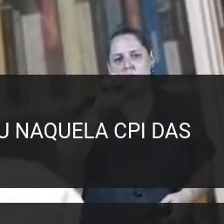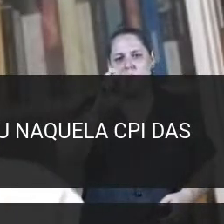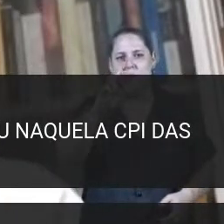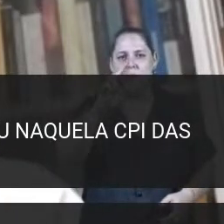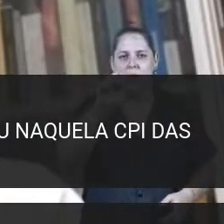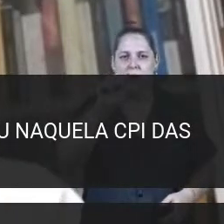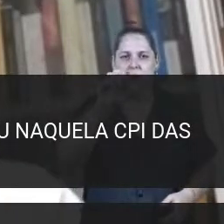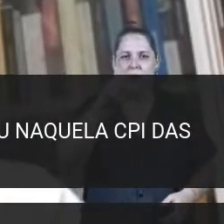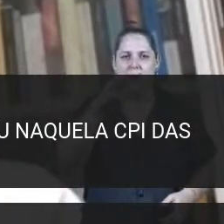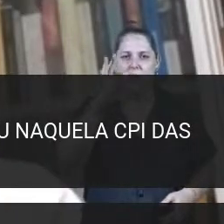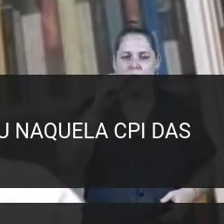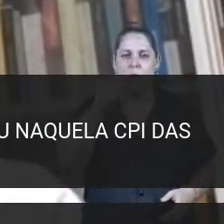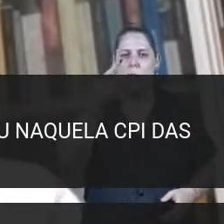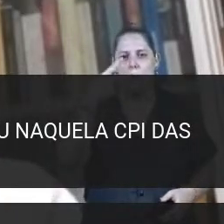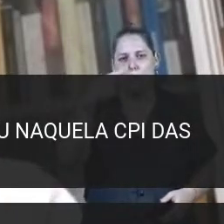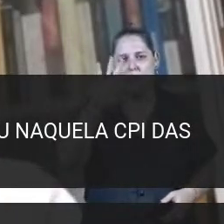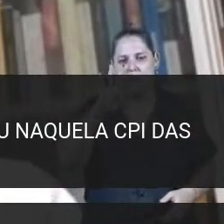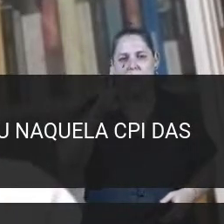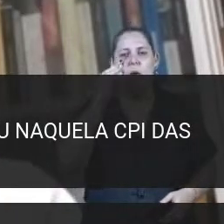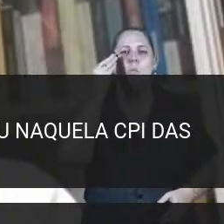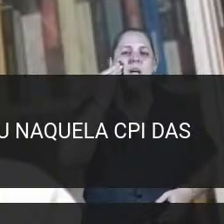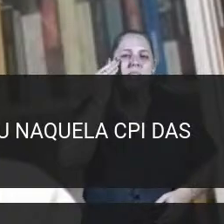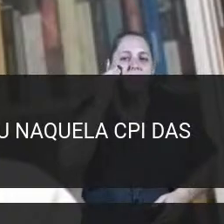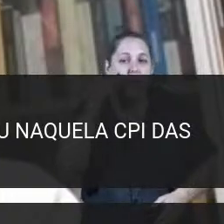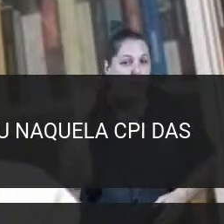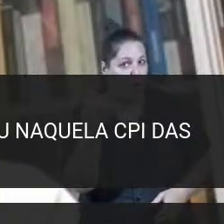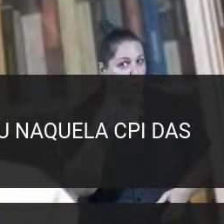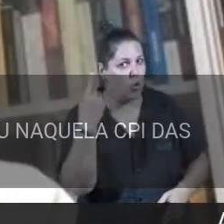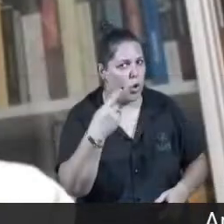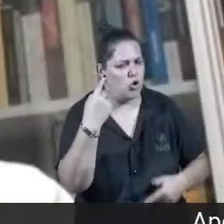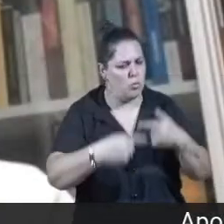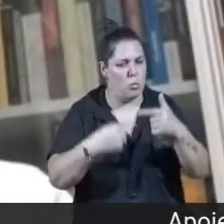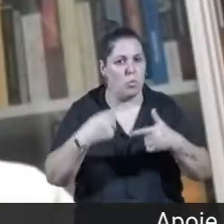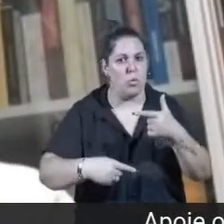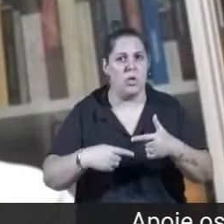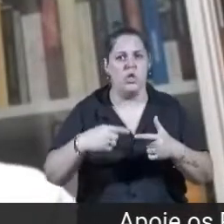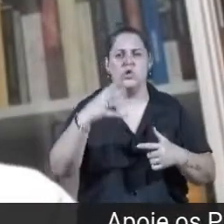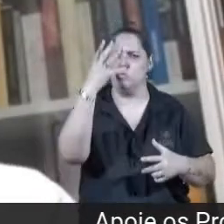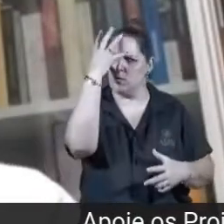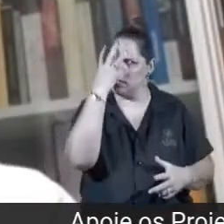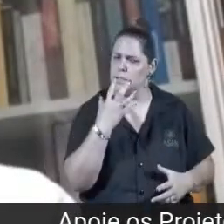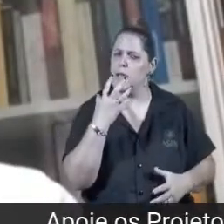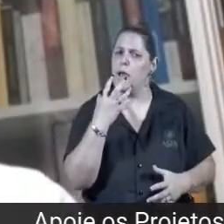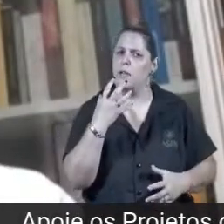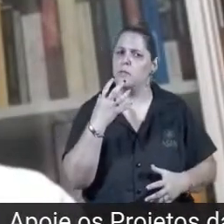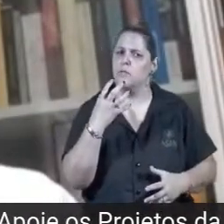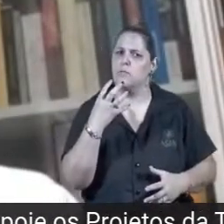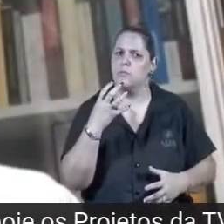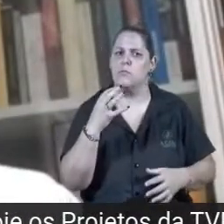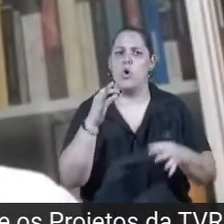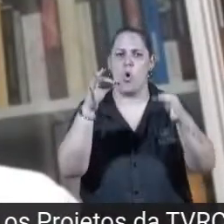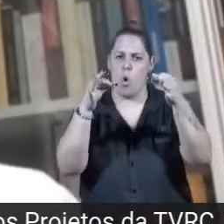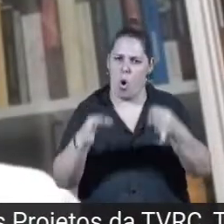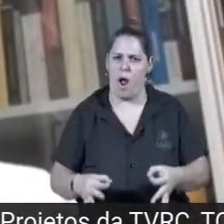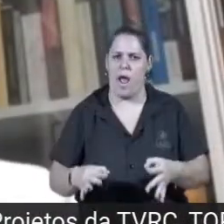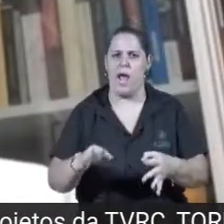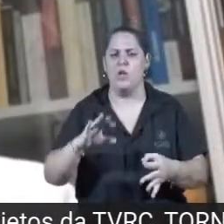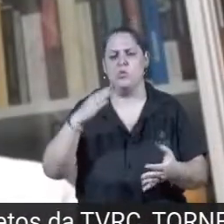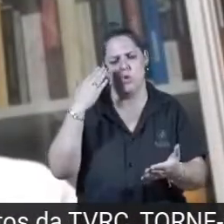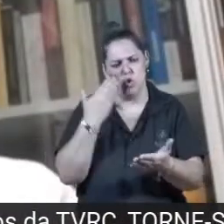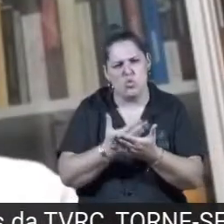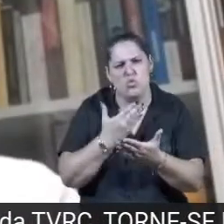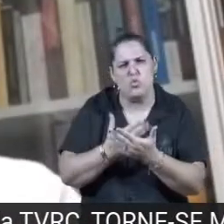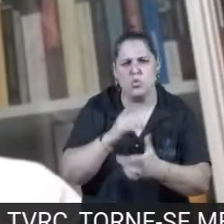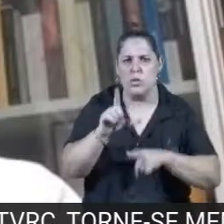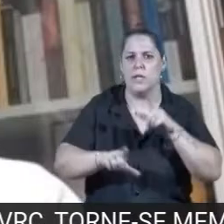é um exemplo para nós de um político sério, de um político competente, que estuda, que trabalha, e, acima